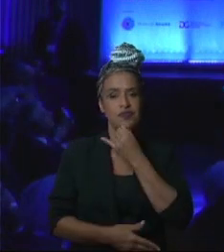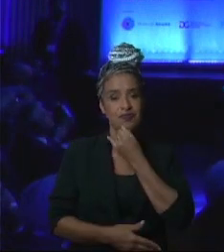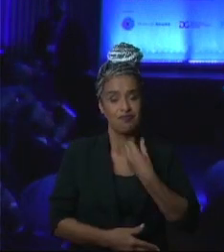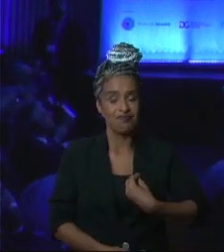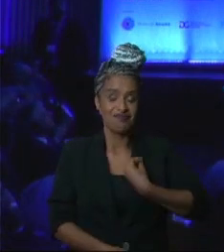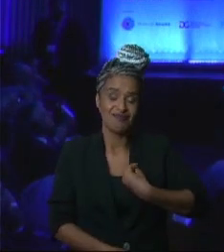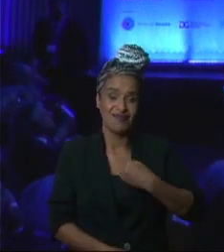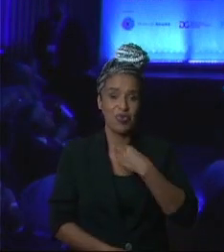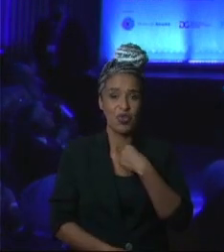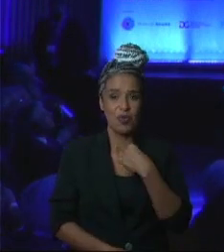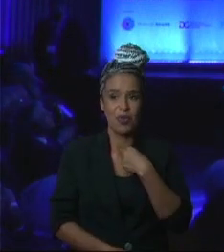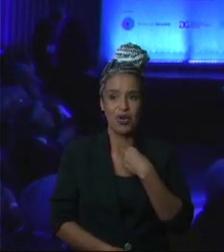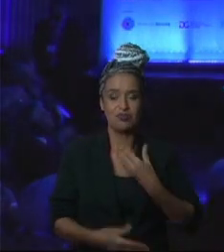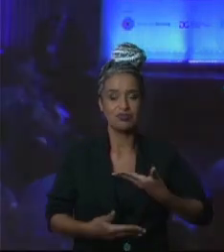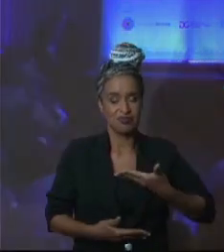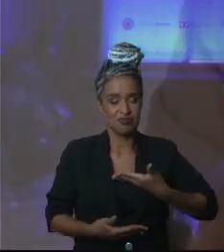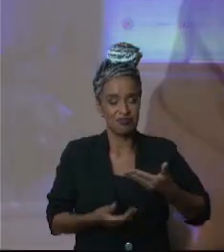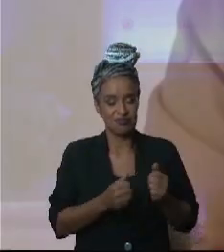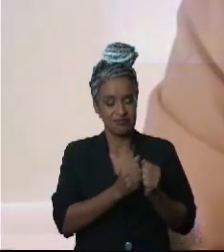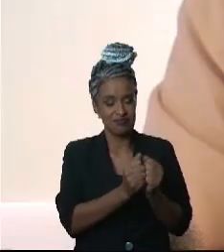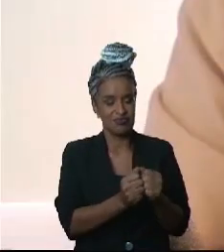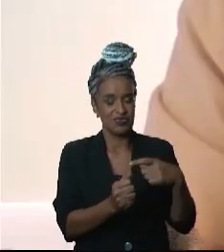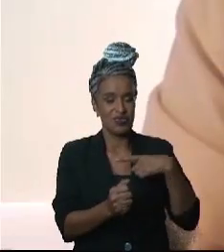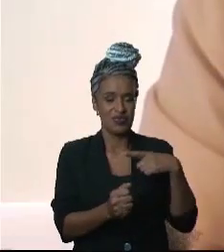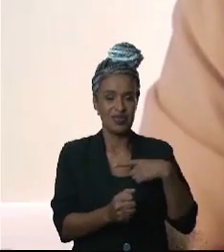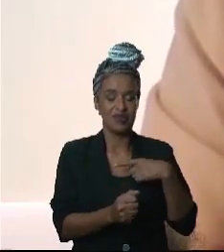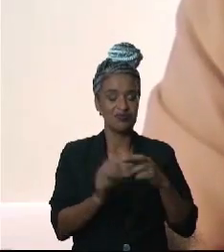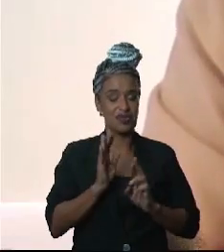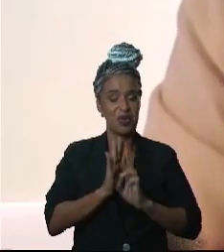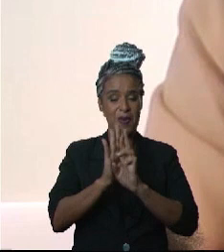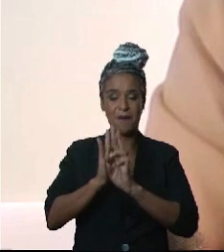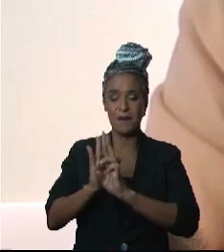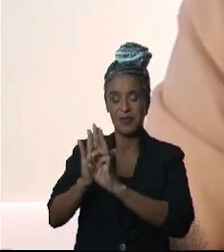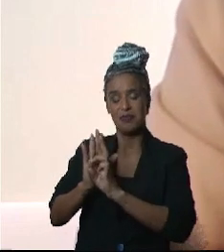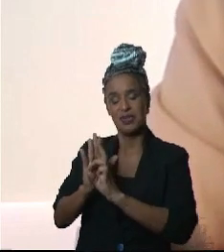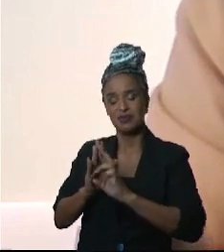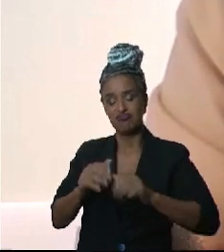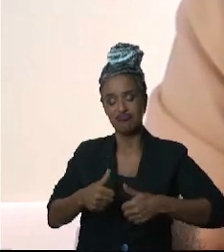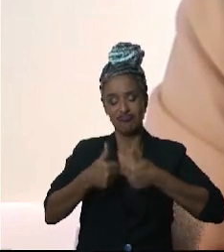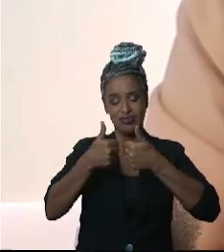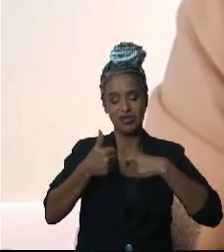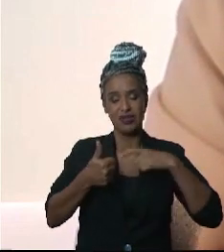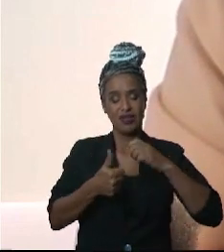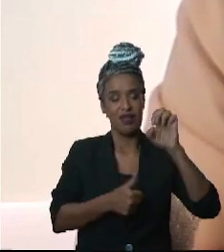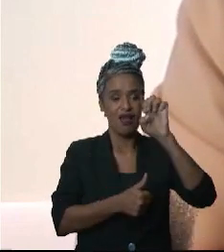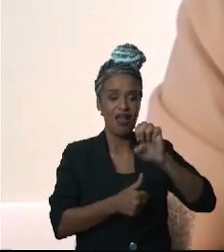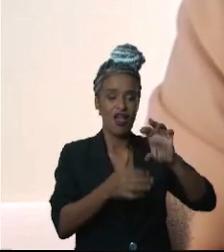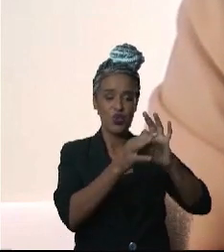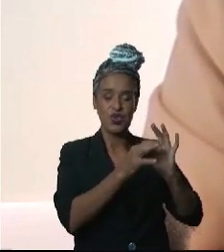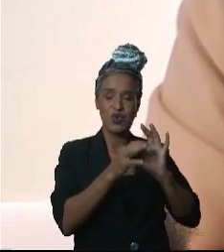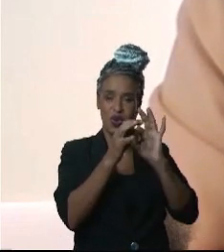aí, mas eu sei que os meus companheiros Henrique Moura e Inácio Bainhas estão representando dignamente a União Europeia.